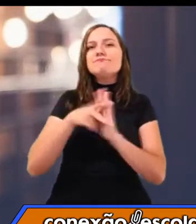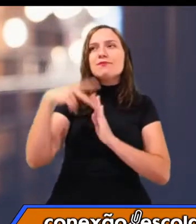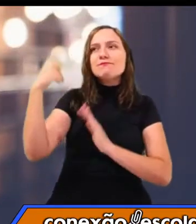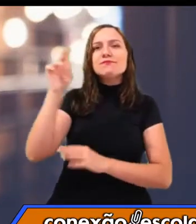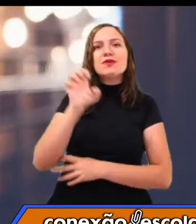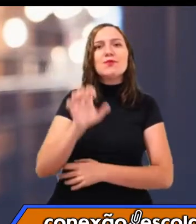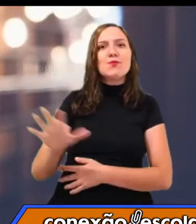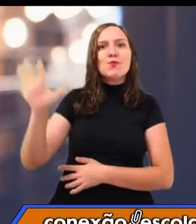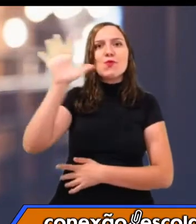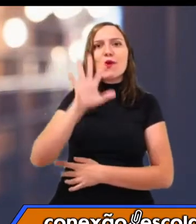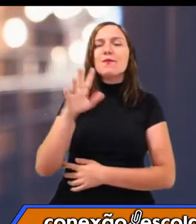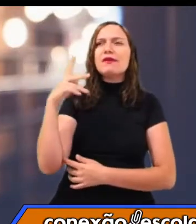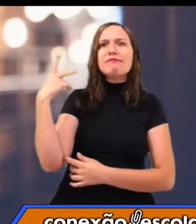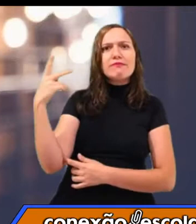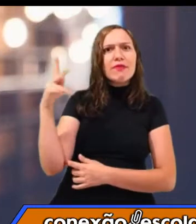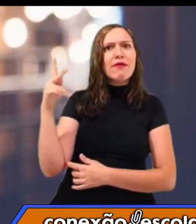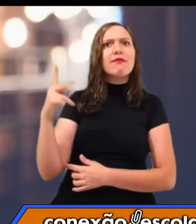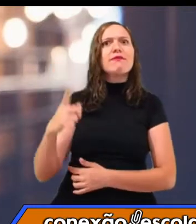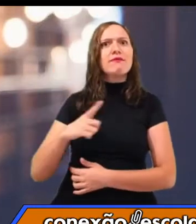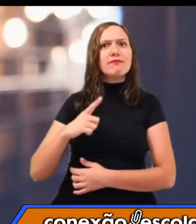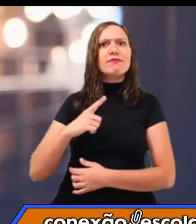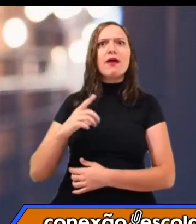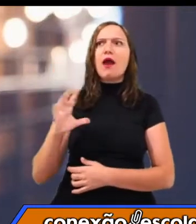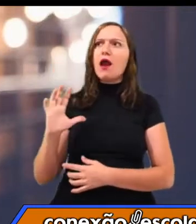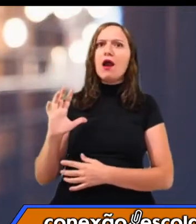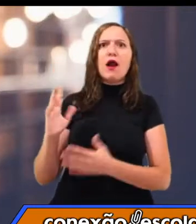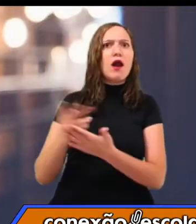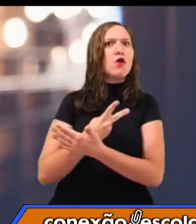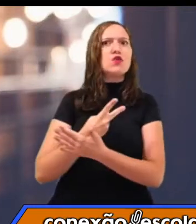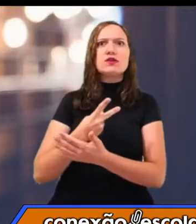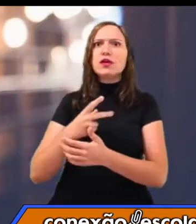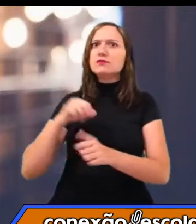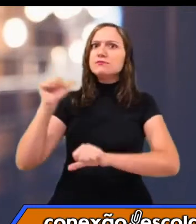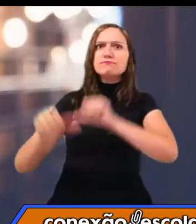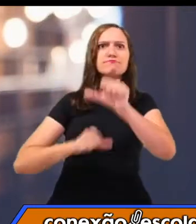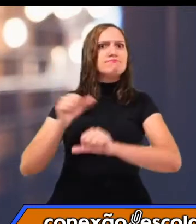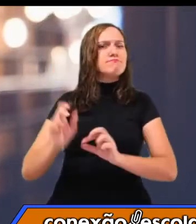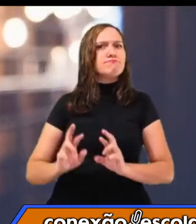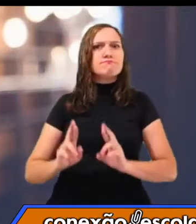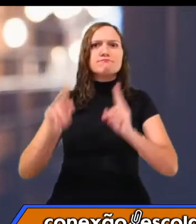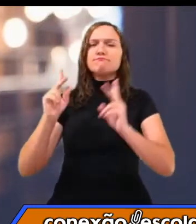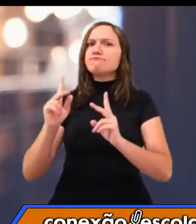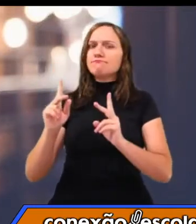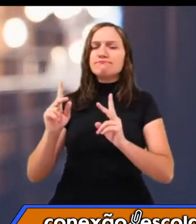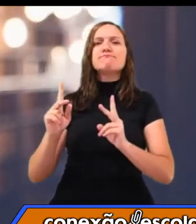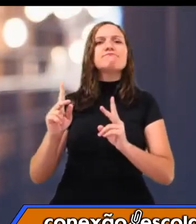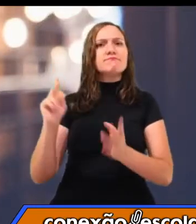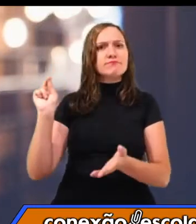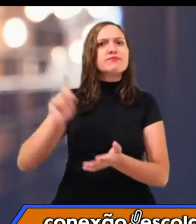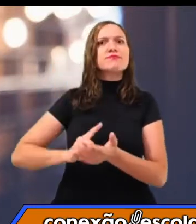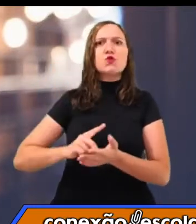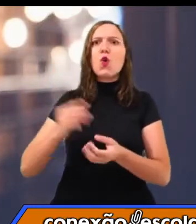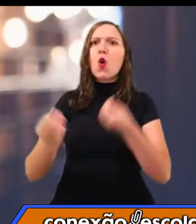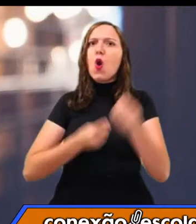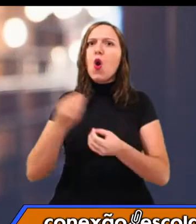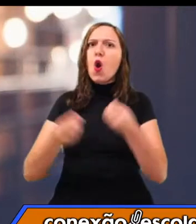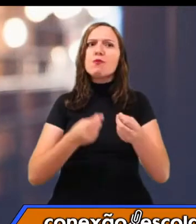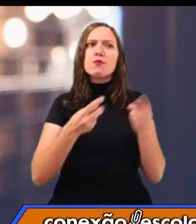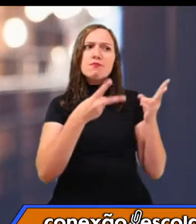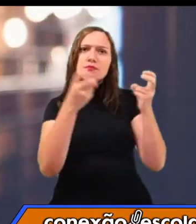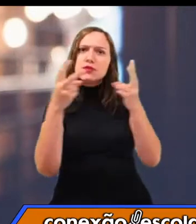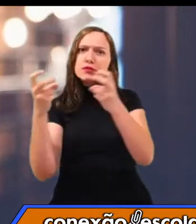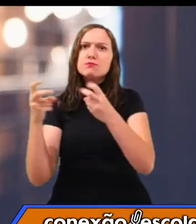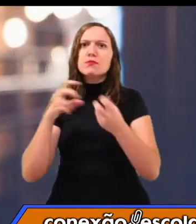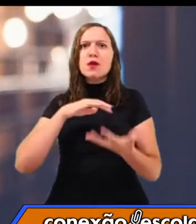aquele continente viveu grandes transformações na forma de explicar o mundo,